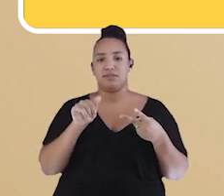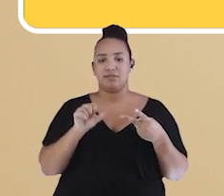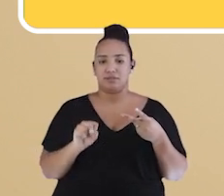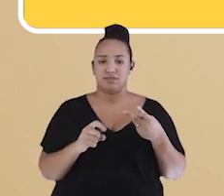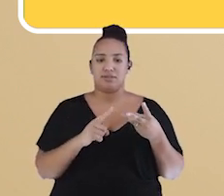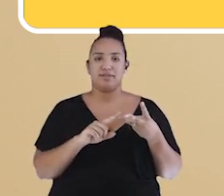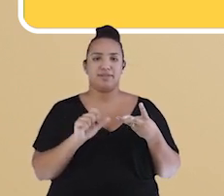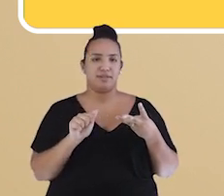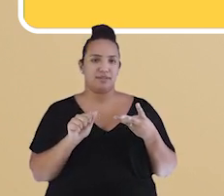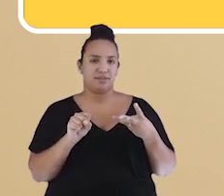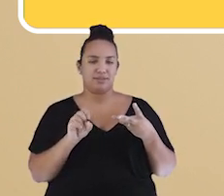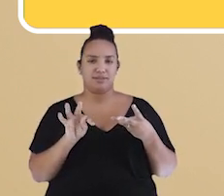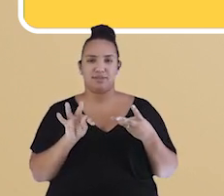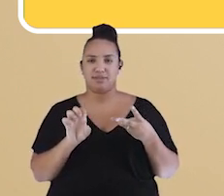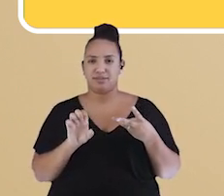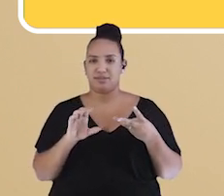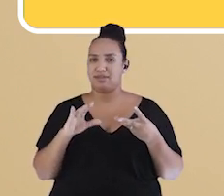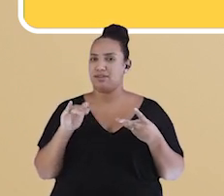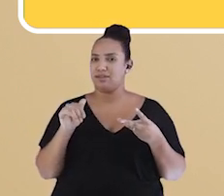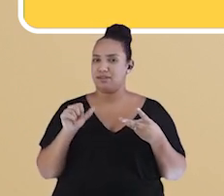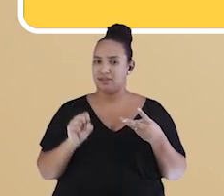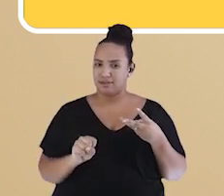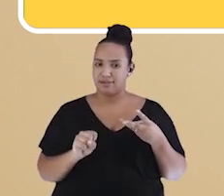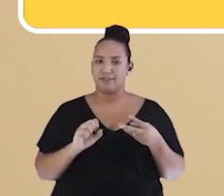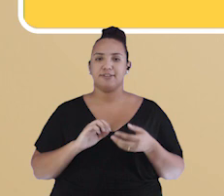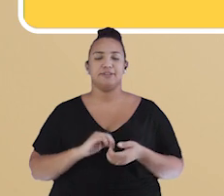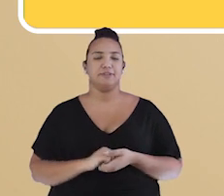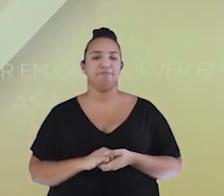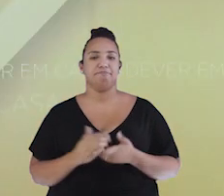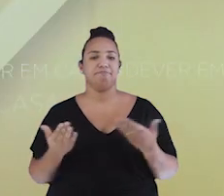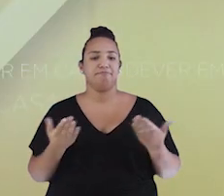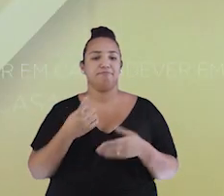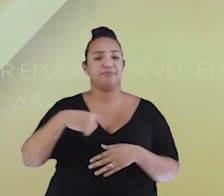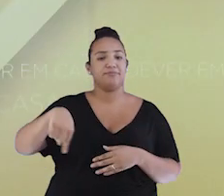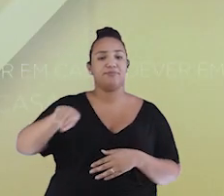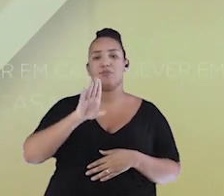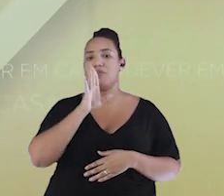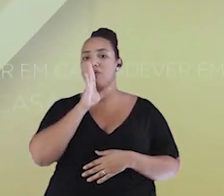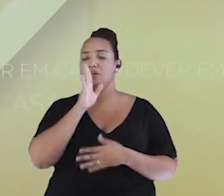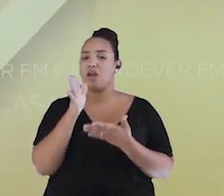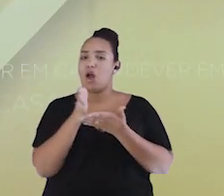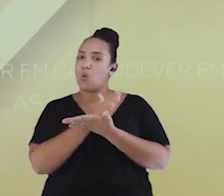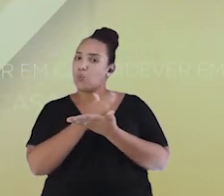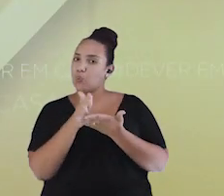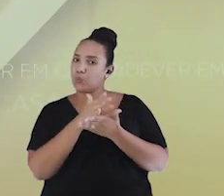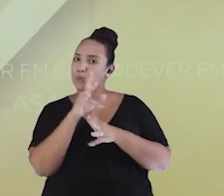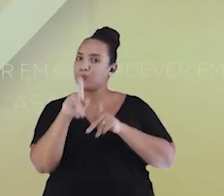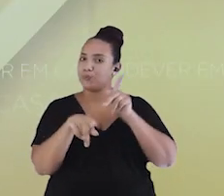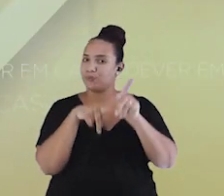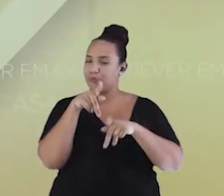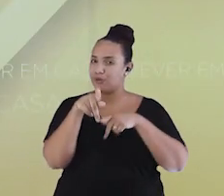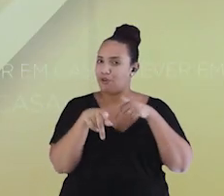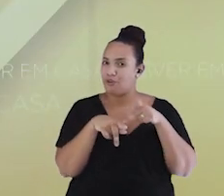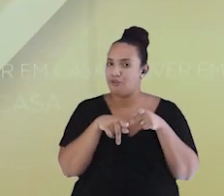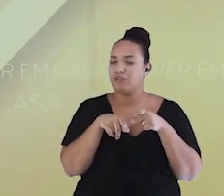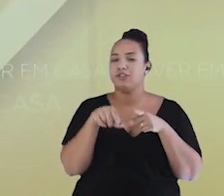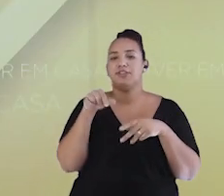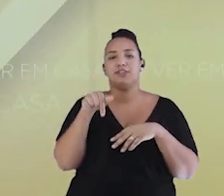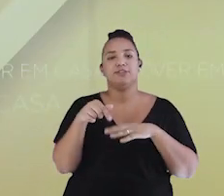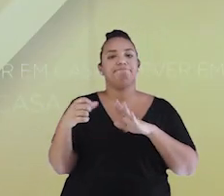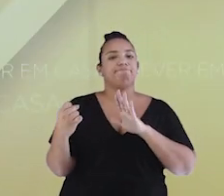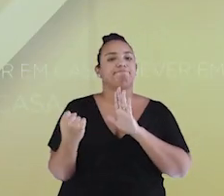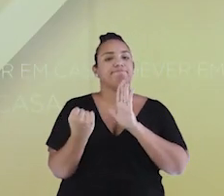guaranis, tupinambás, tupis e outros. Vamos conhecer um pouco de alguns desses povos